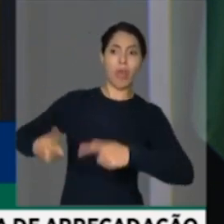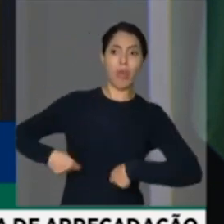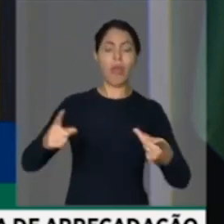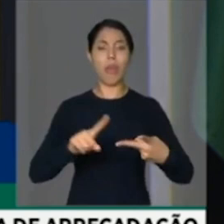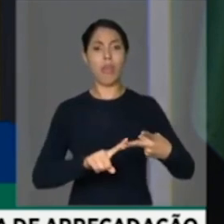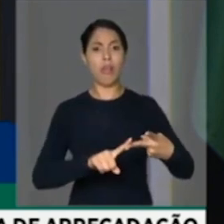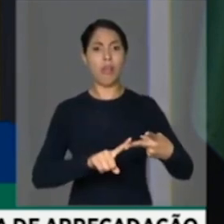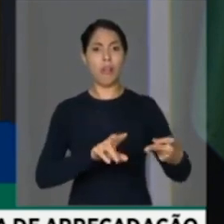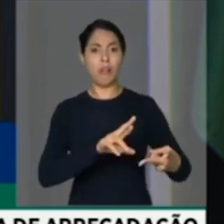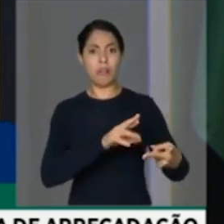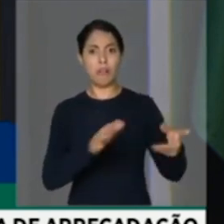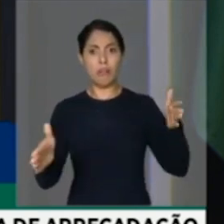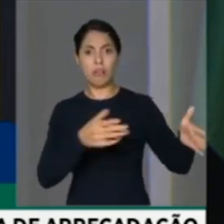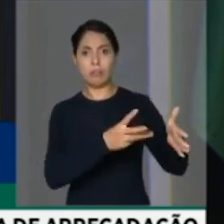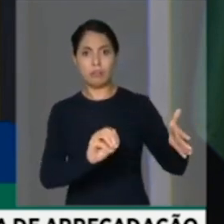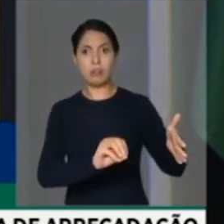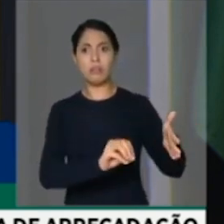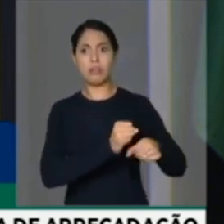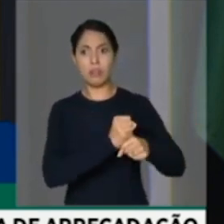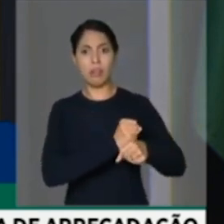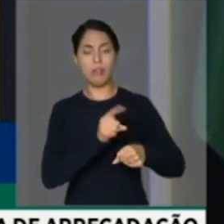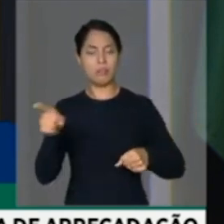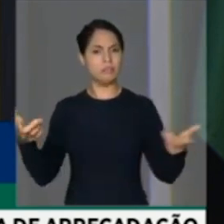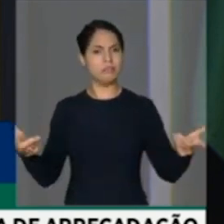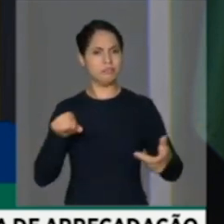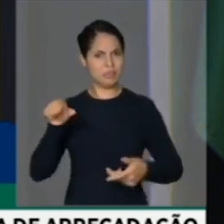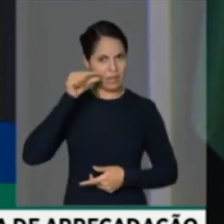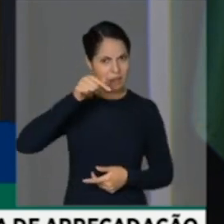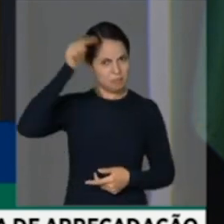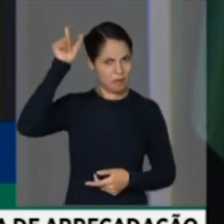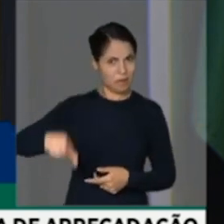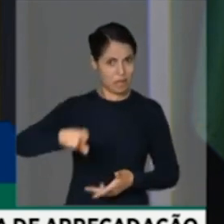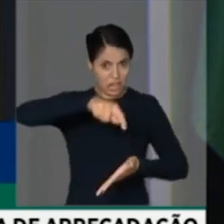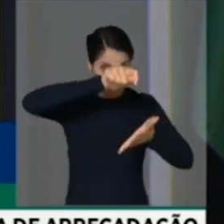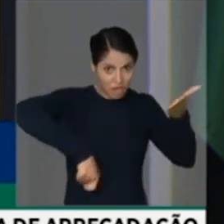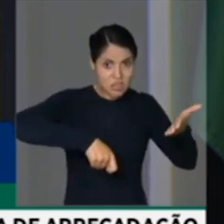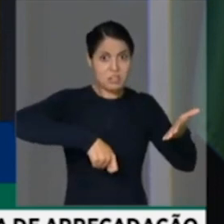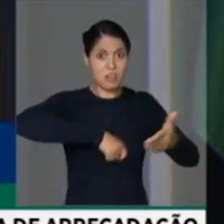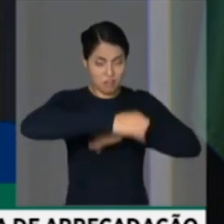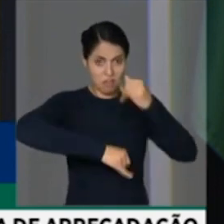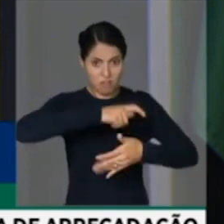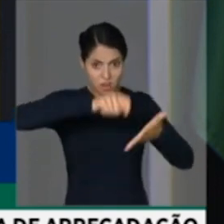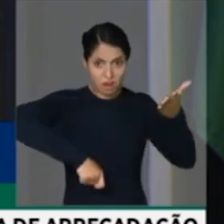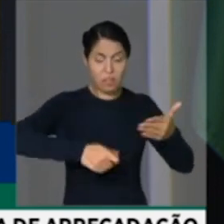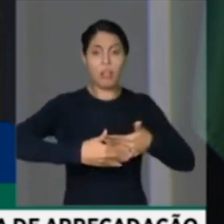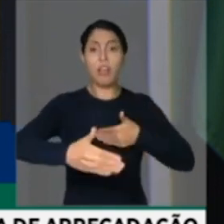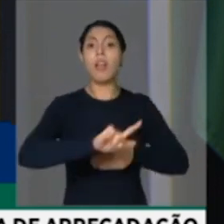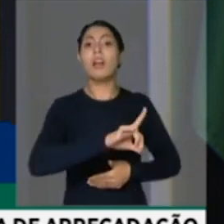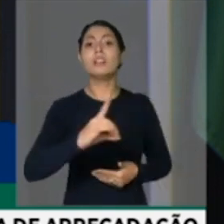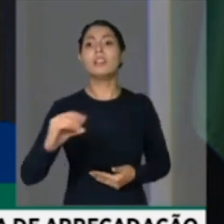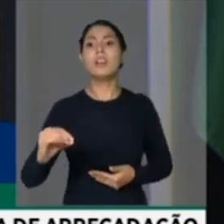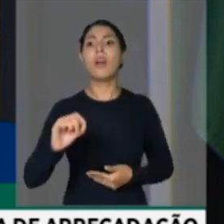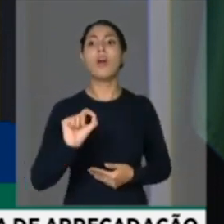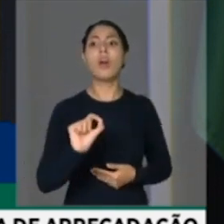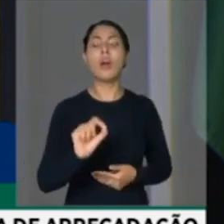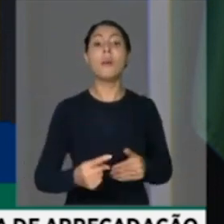não tiveram responsabilidade. Ele está promovendo e assina eletronicamente a Lei de Diretrizes